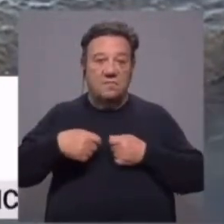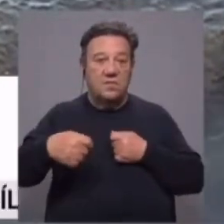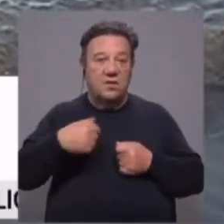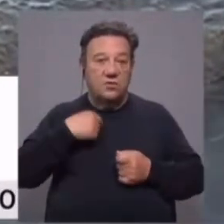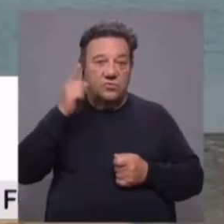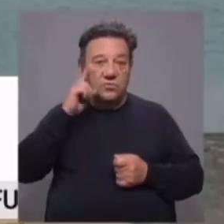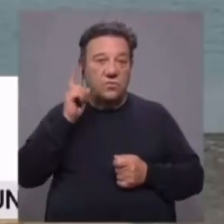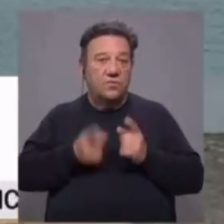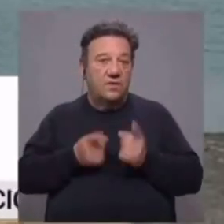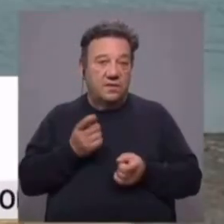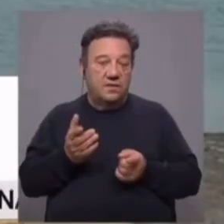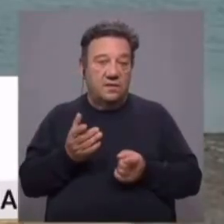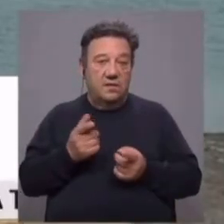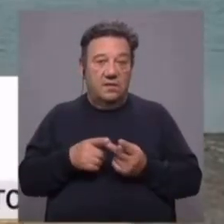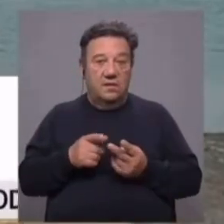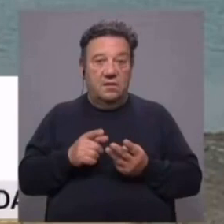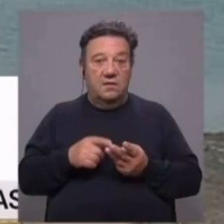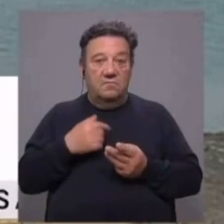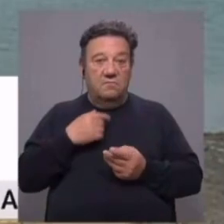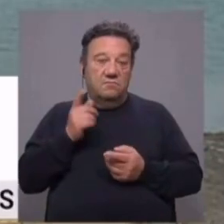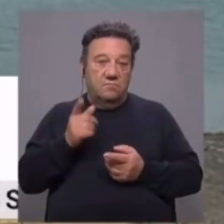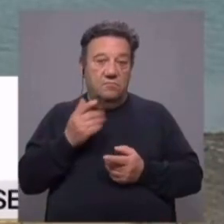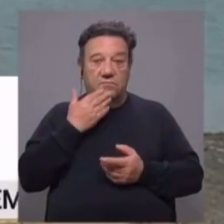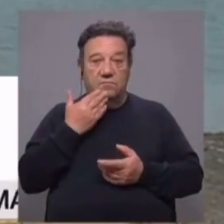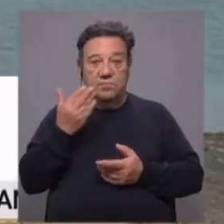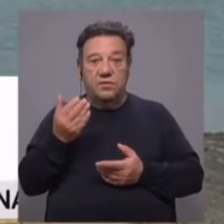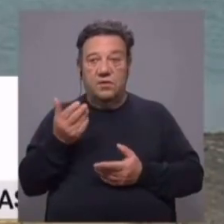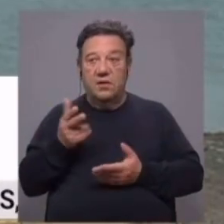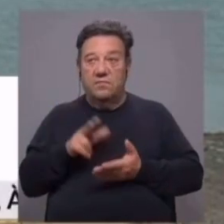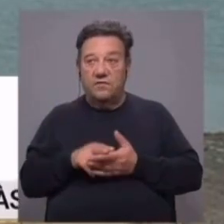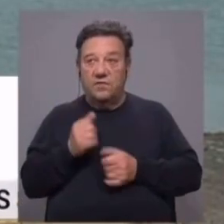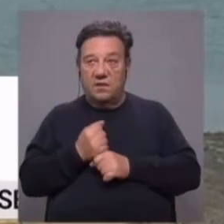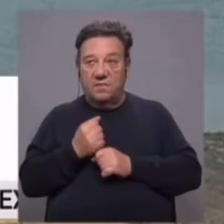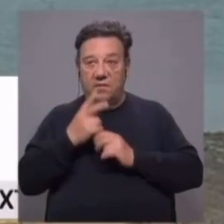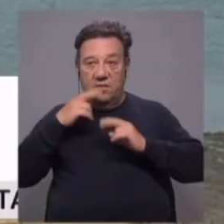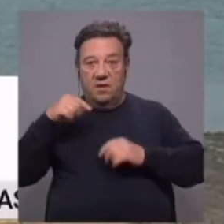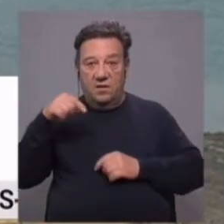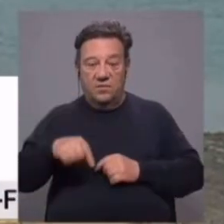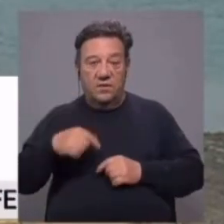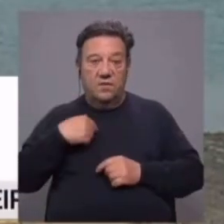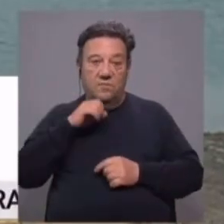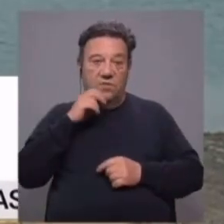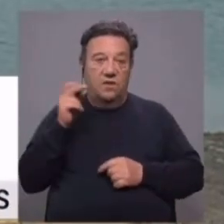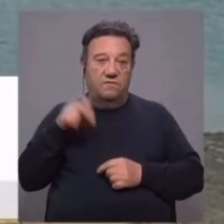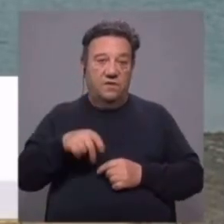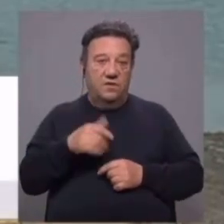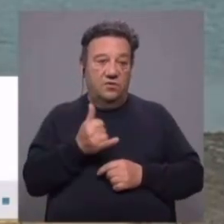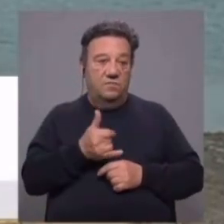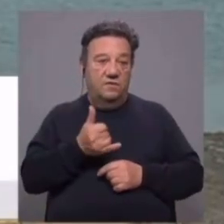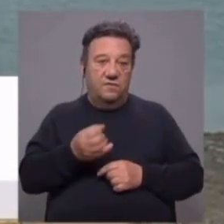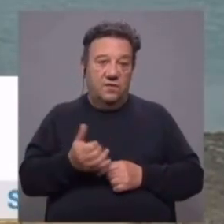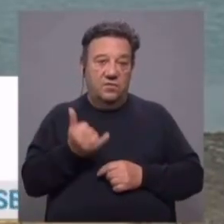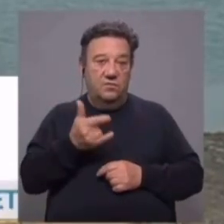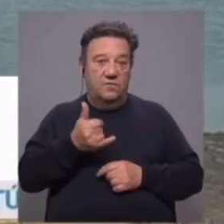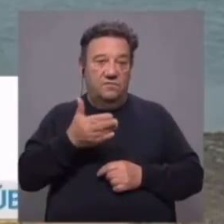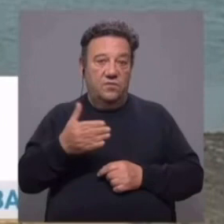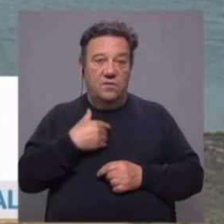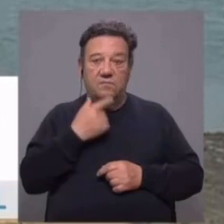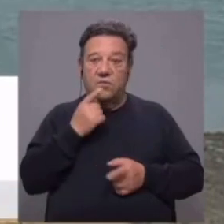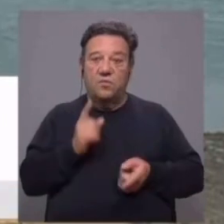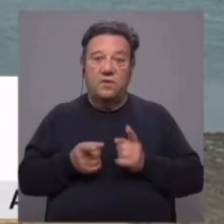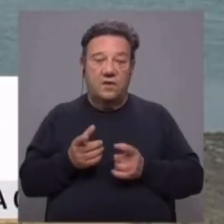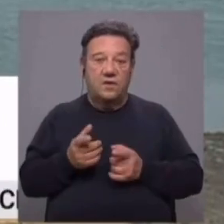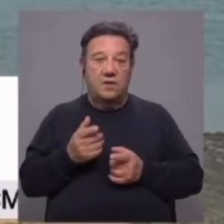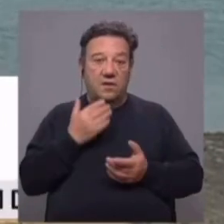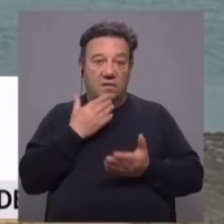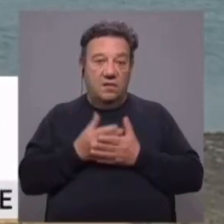que seria. E, portanto, submetemos um pedido de autorização de trabalhos arqueológicos para vir cá em 2020 ou 2021 perceber o que é que era.